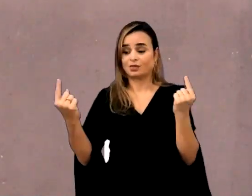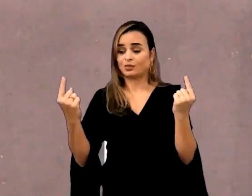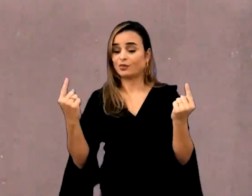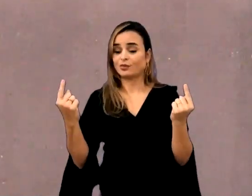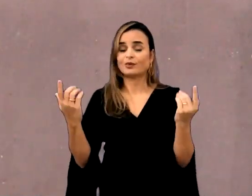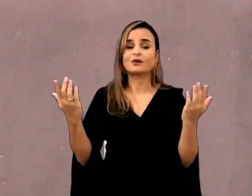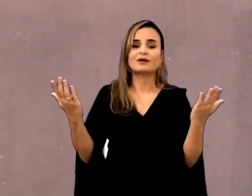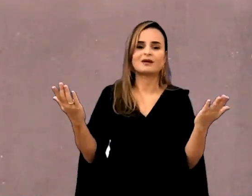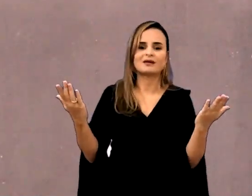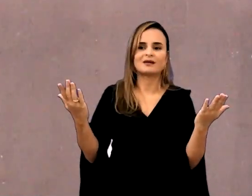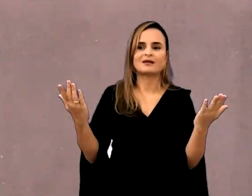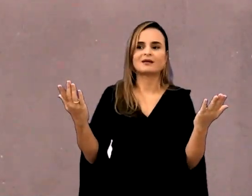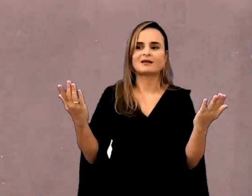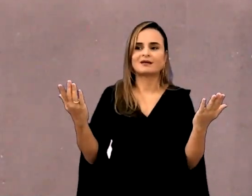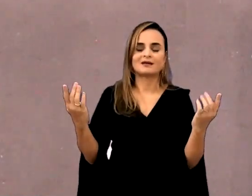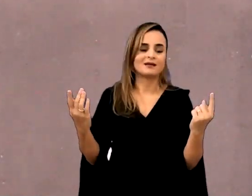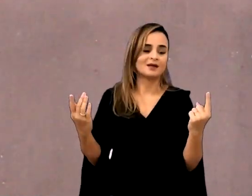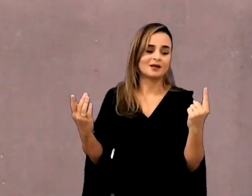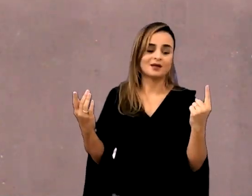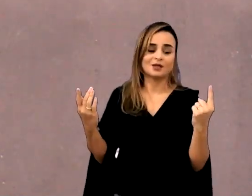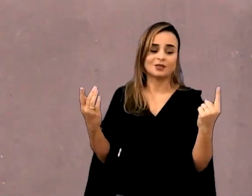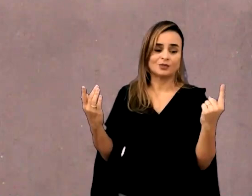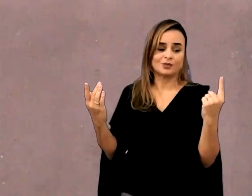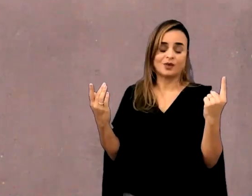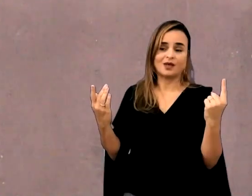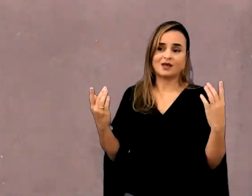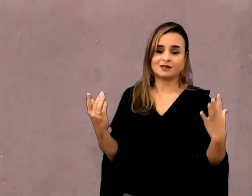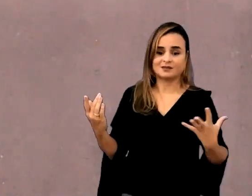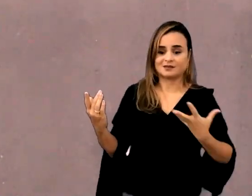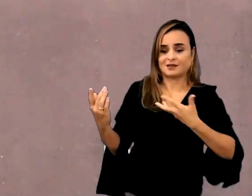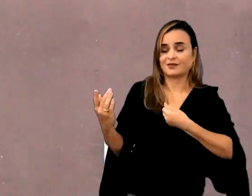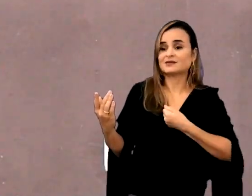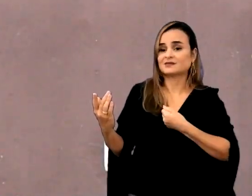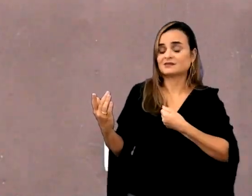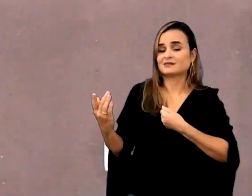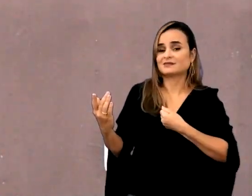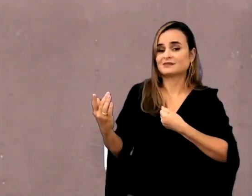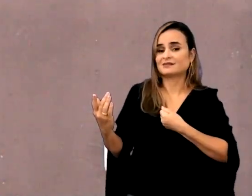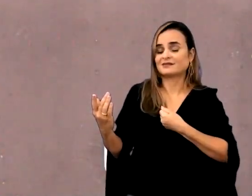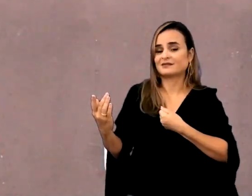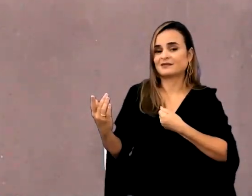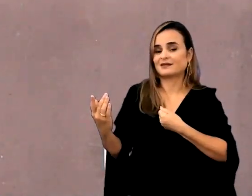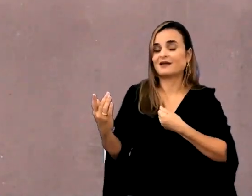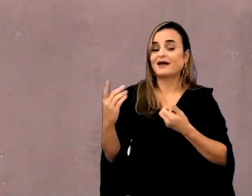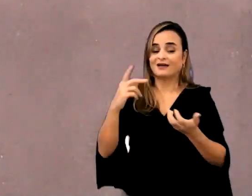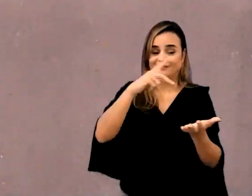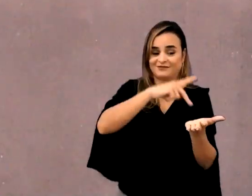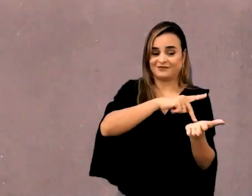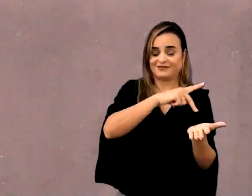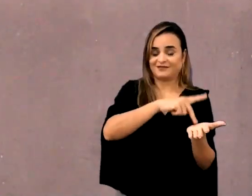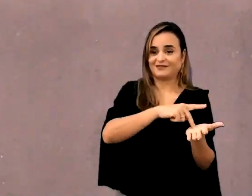Um caminho que conduz à salvação, e ele diz que é apertado,